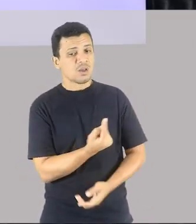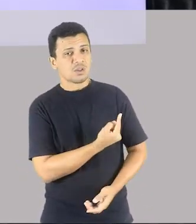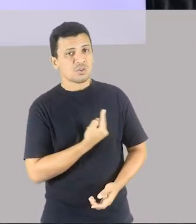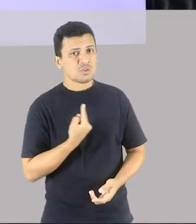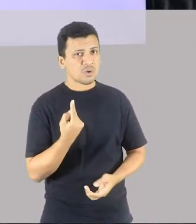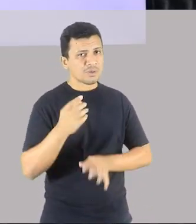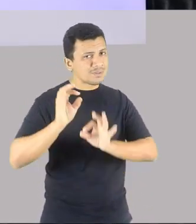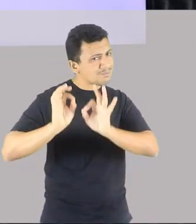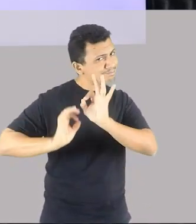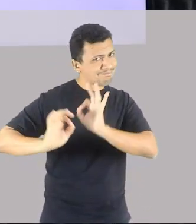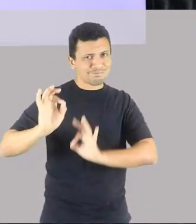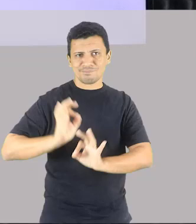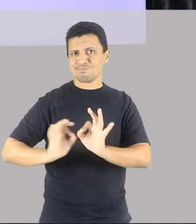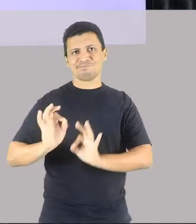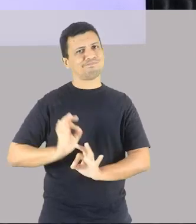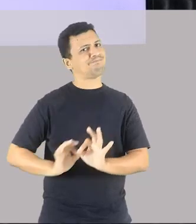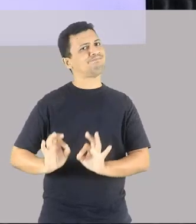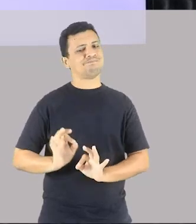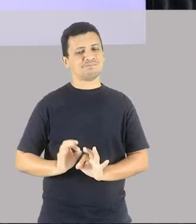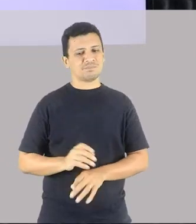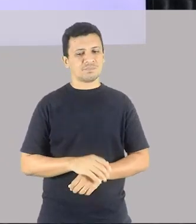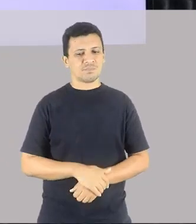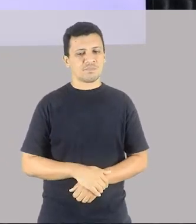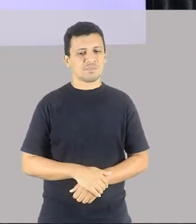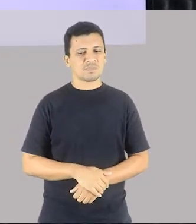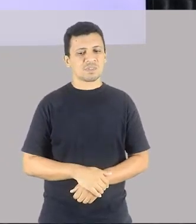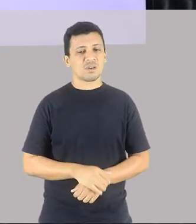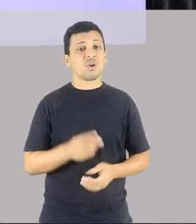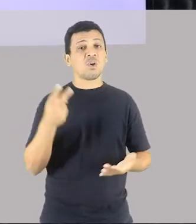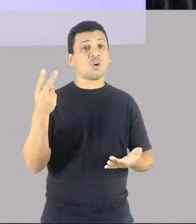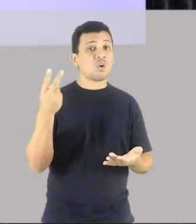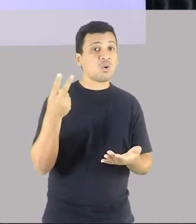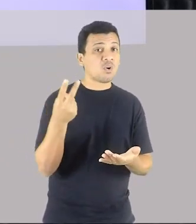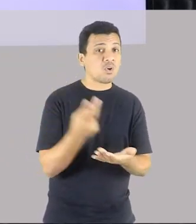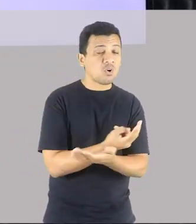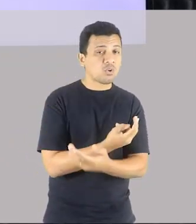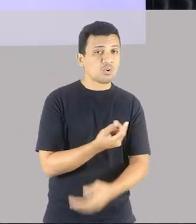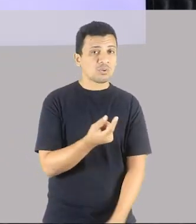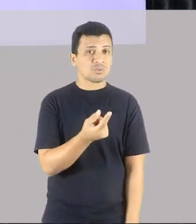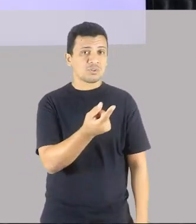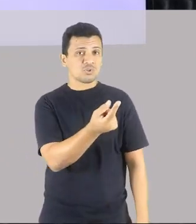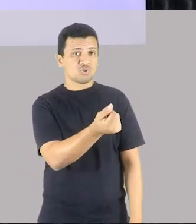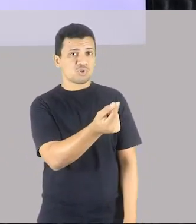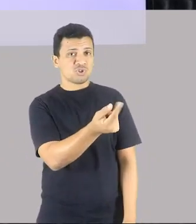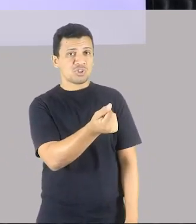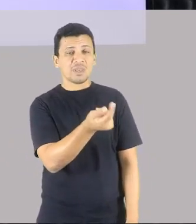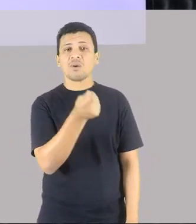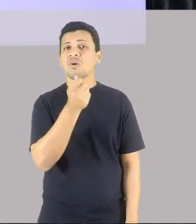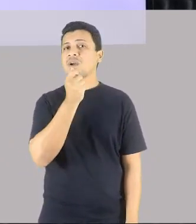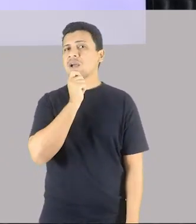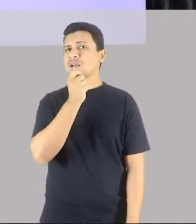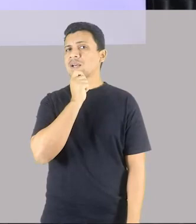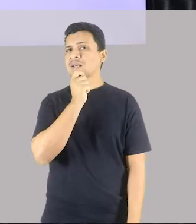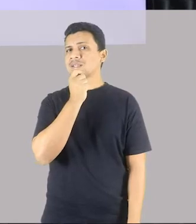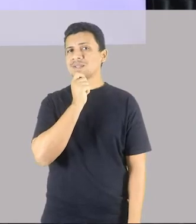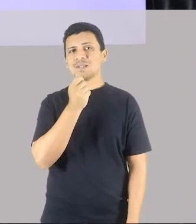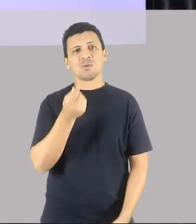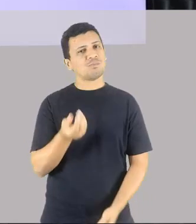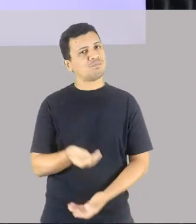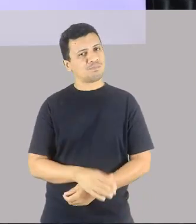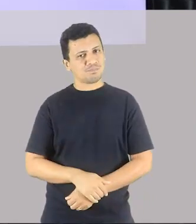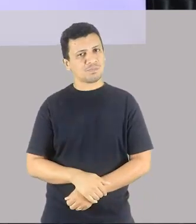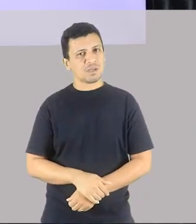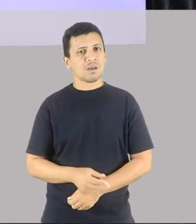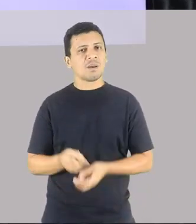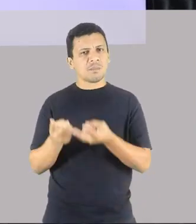estávamos preparados, ocorre que o dinheiro ainda não foi arrecadado. Observem que os termos,